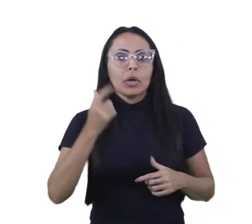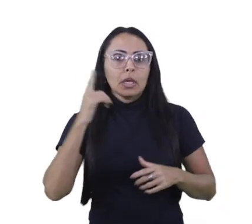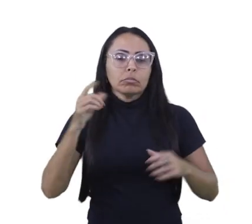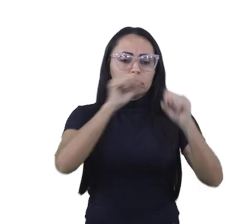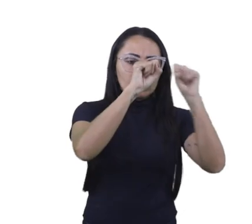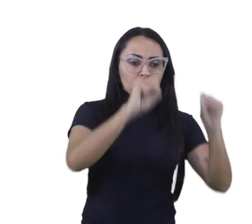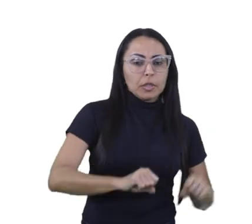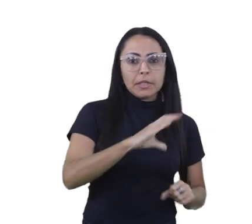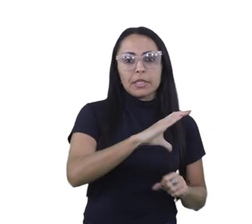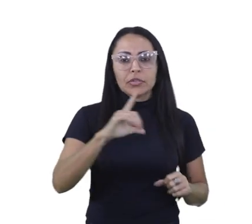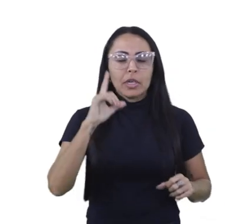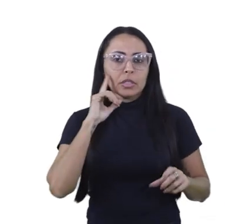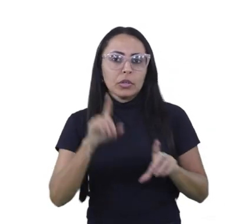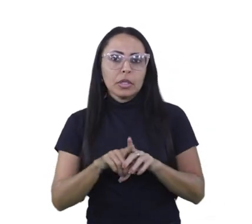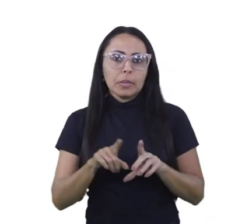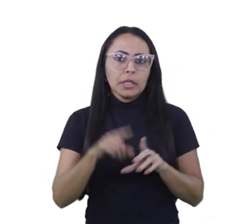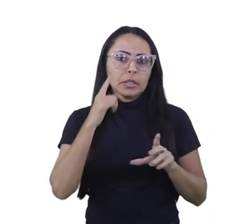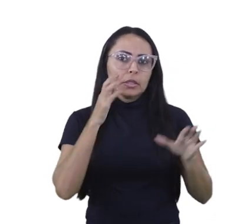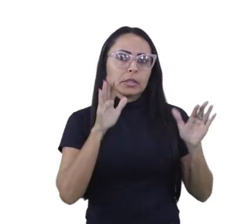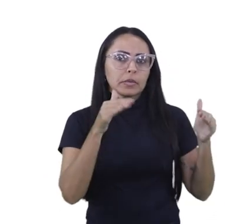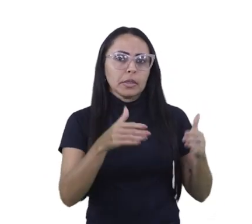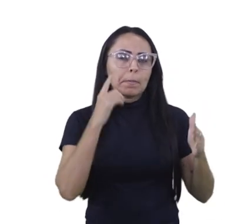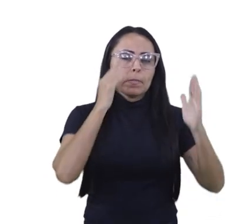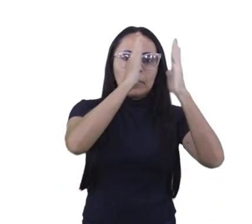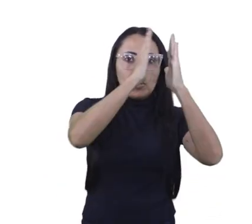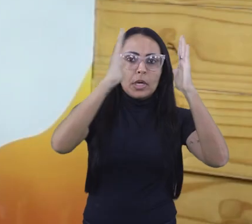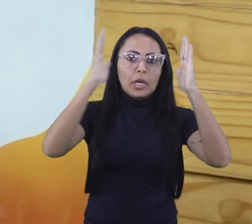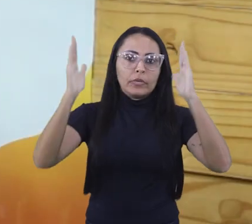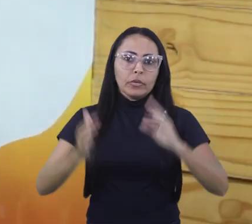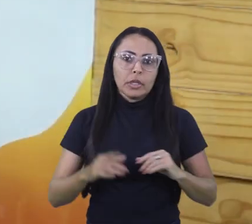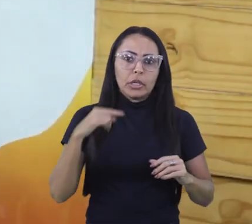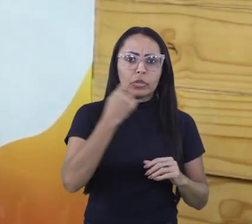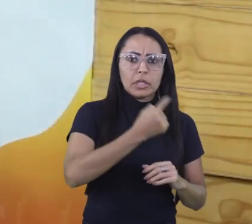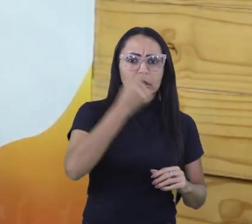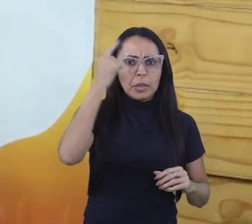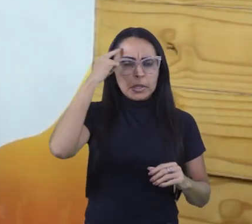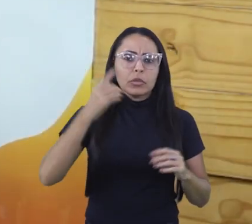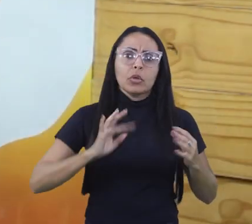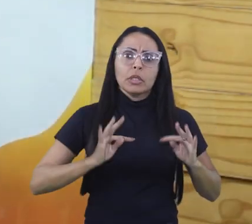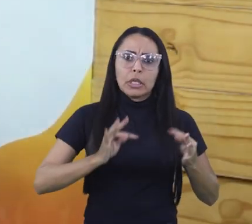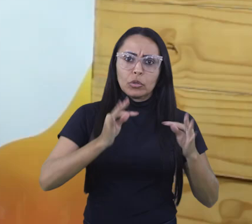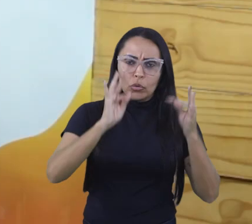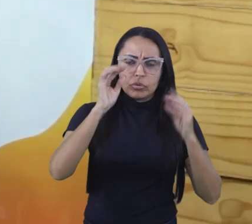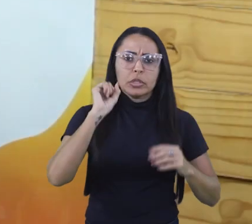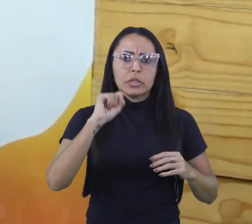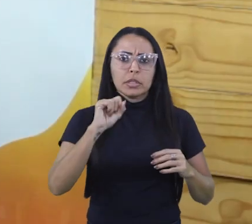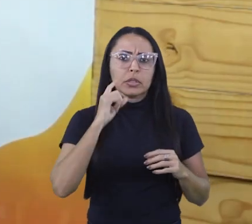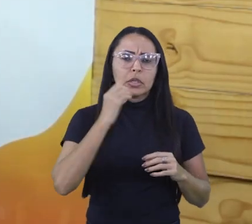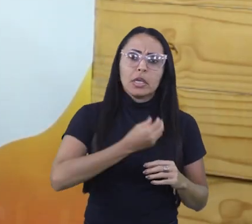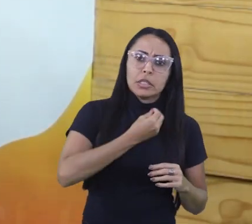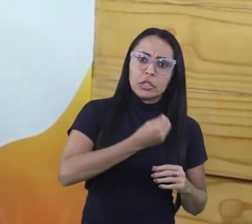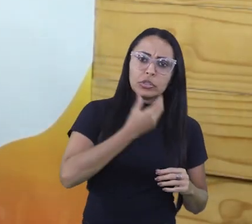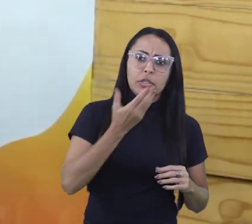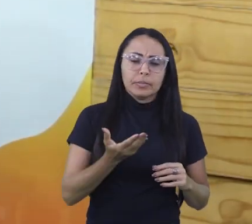de classificação para os livros são denominados bibliográficos, né? Porque a gente está pensando numa terminologia dentro da lógica do que existia